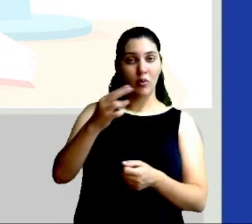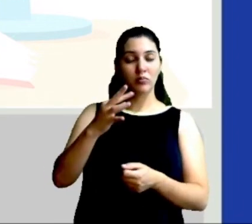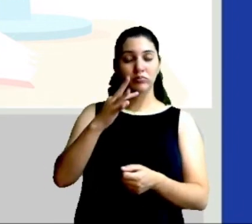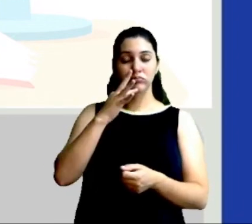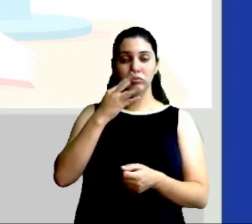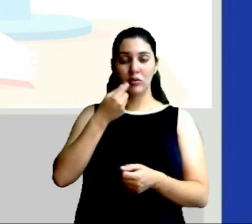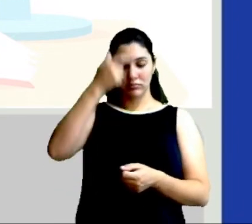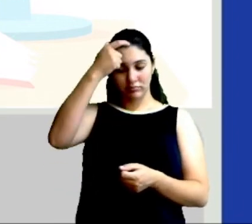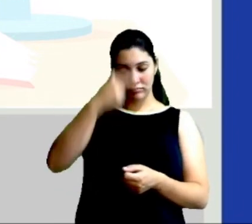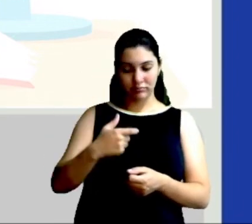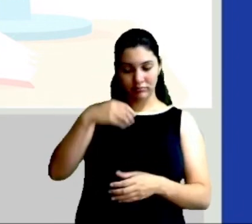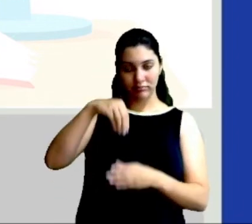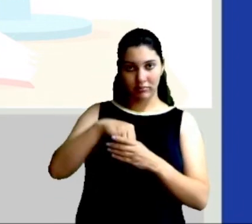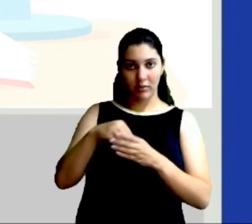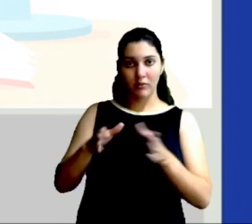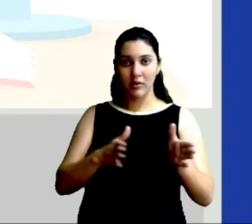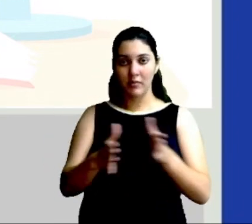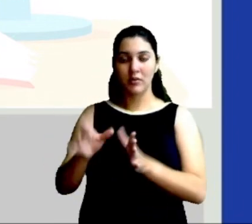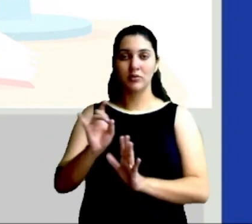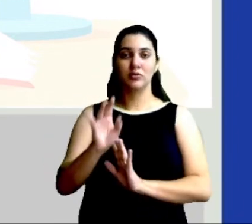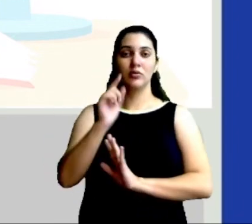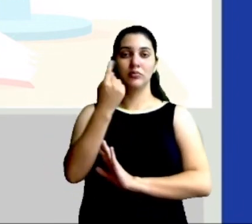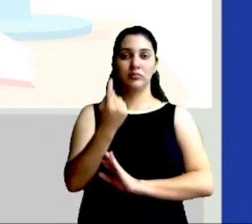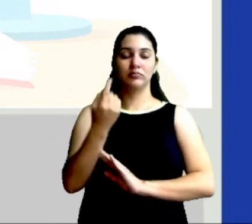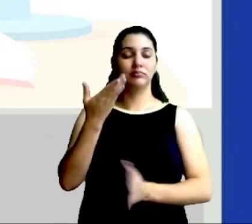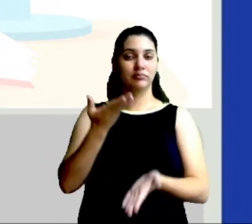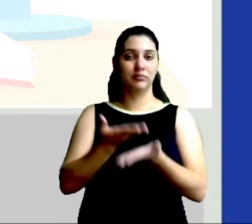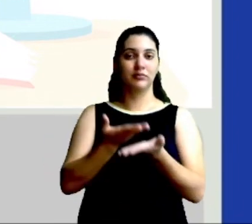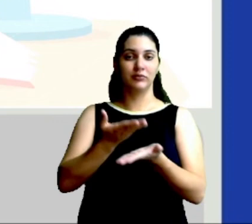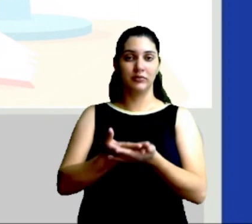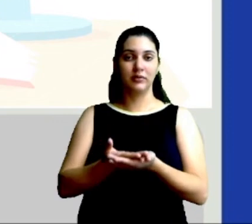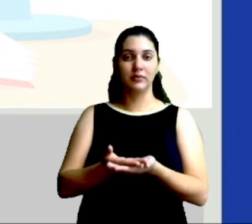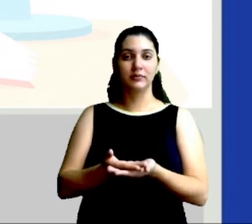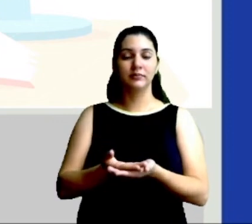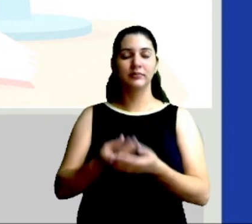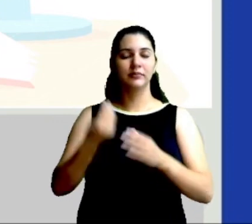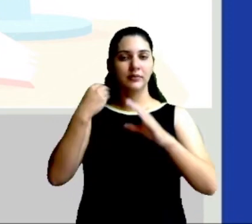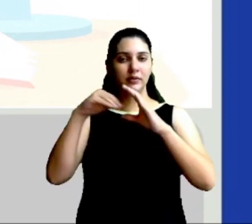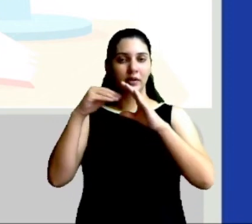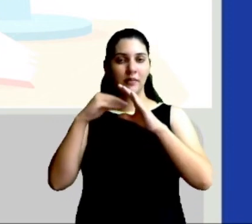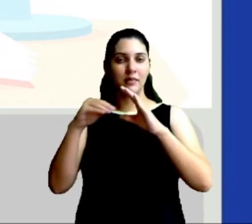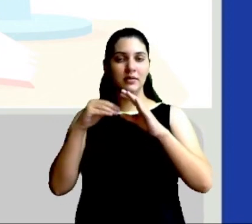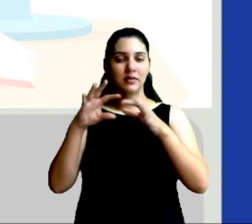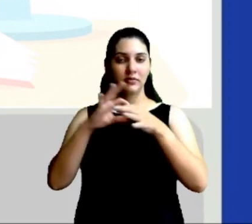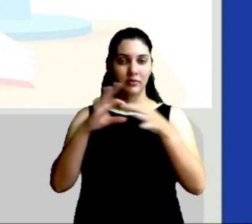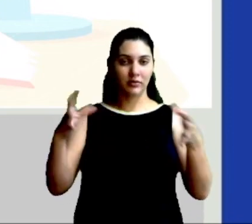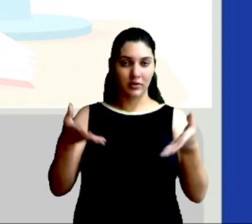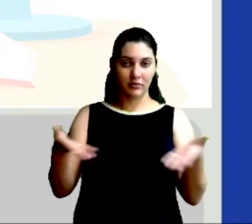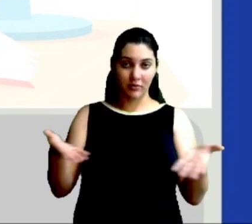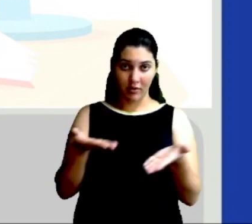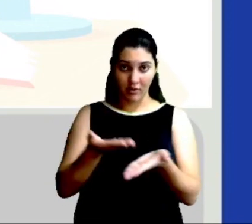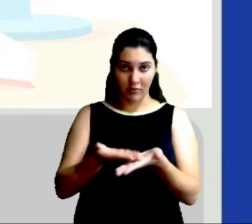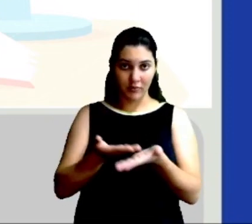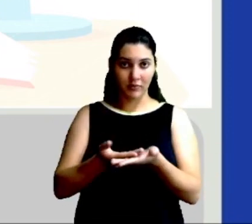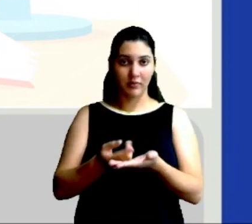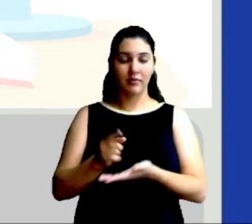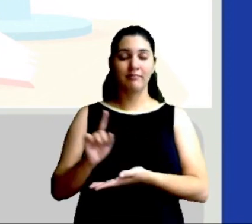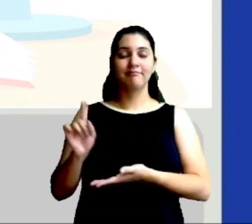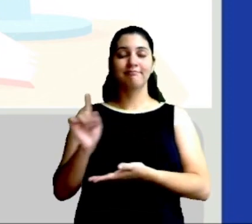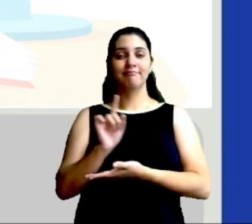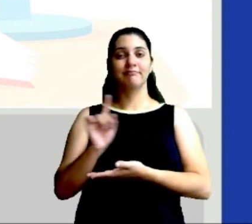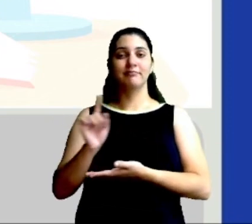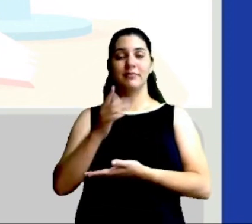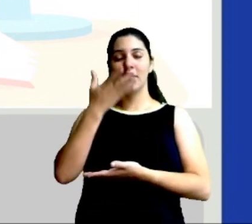mesmo, o caminho é só um, estudar. E é a mensagem, gente, que eu deixo na aula de hoje,